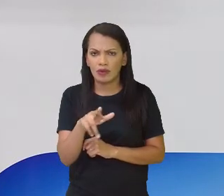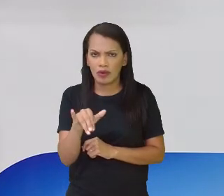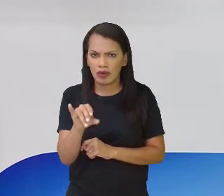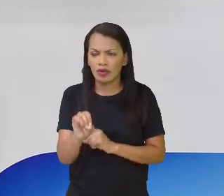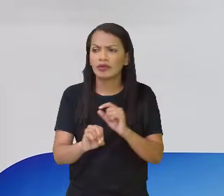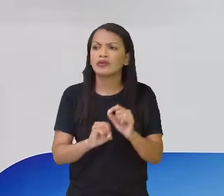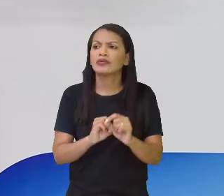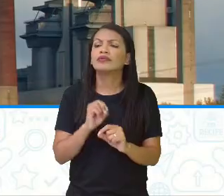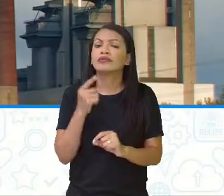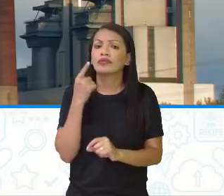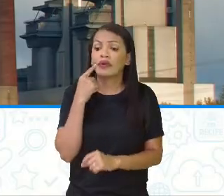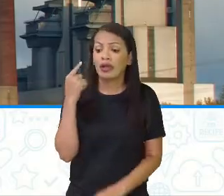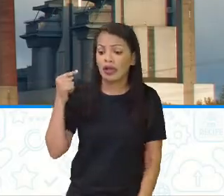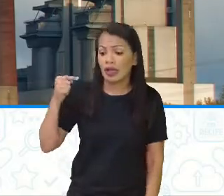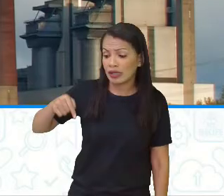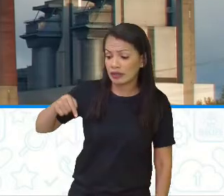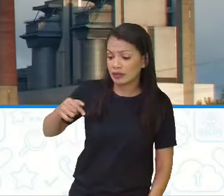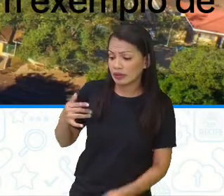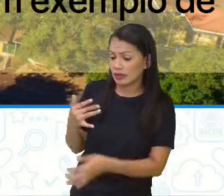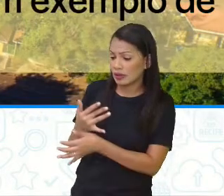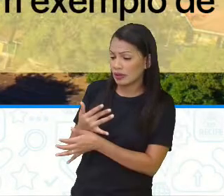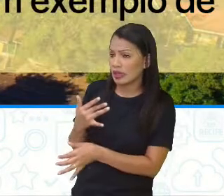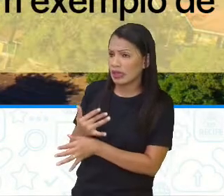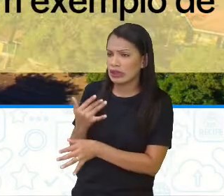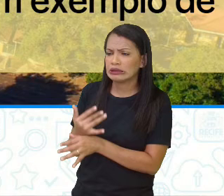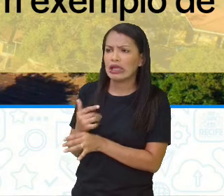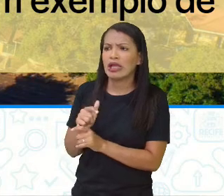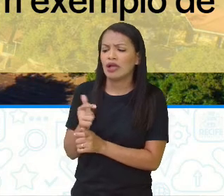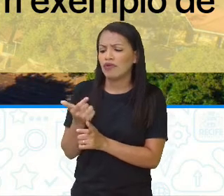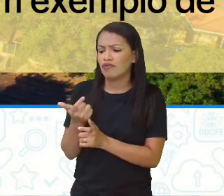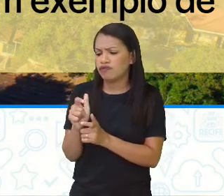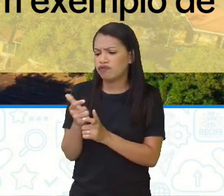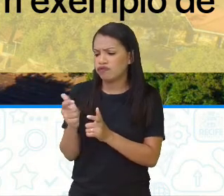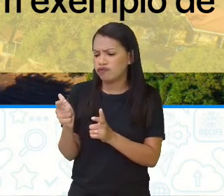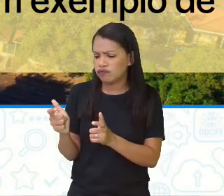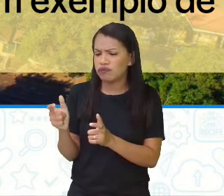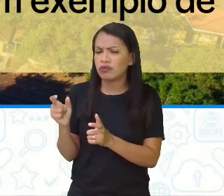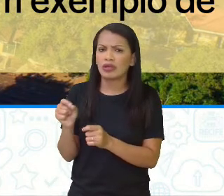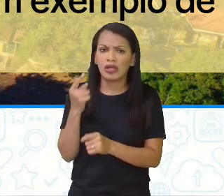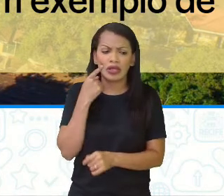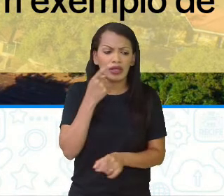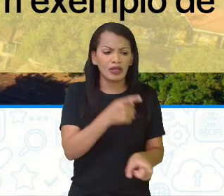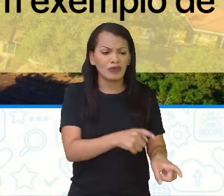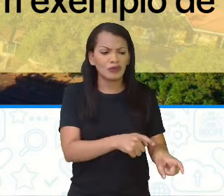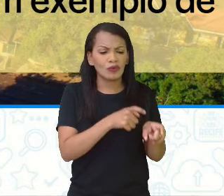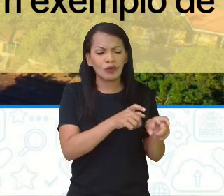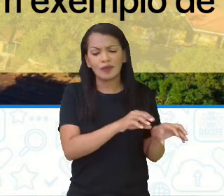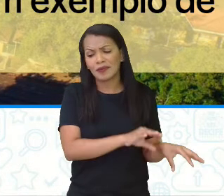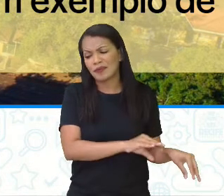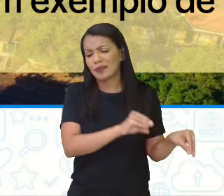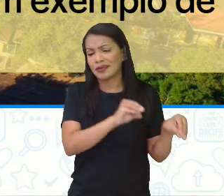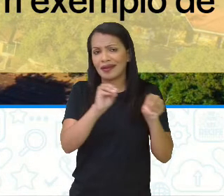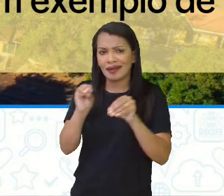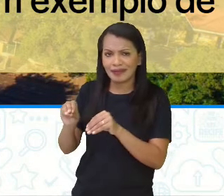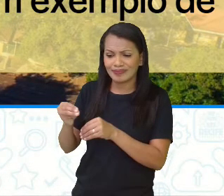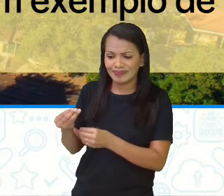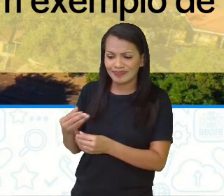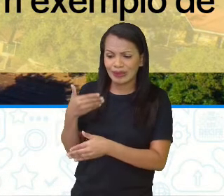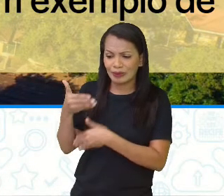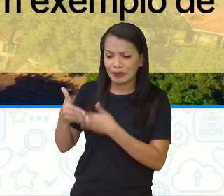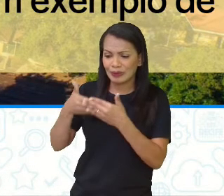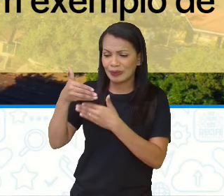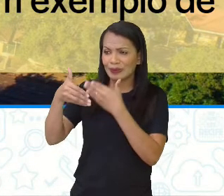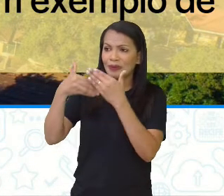comum aqui na cidade, é cada vez mais comum algo que vem do campo para cá. E aí tem um exemplo,